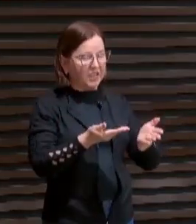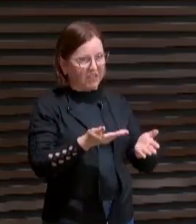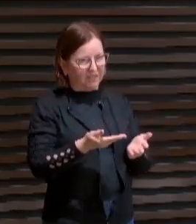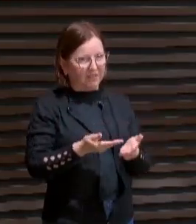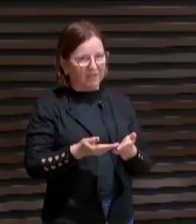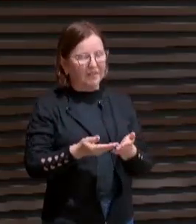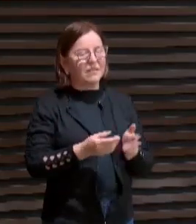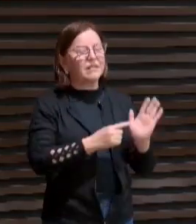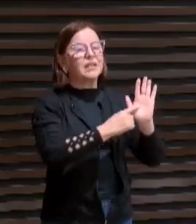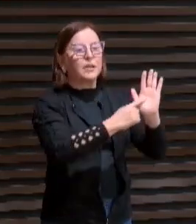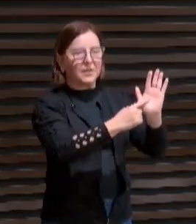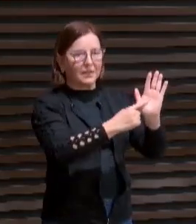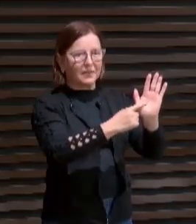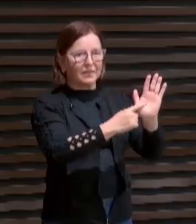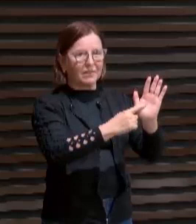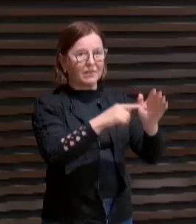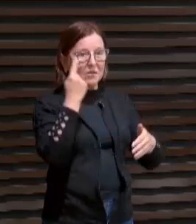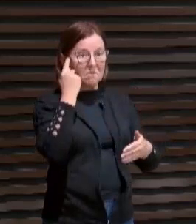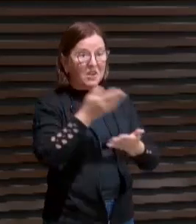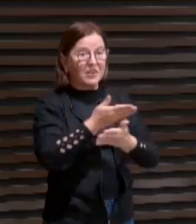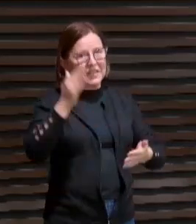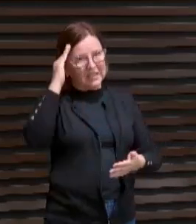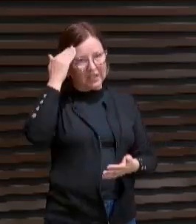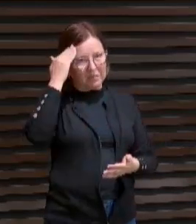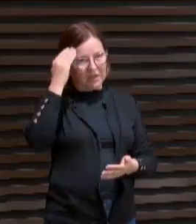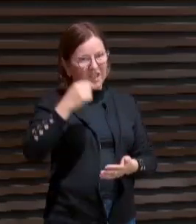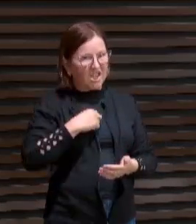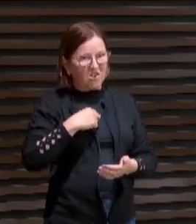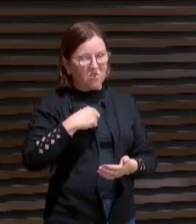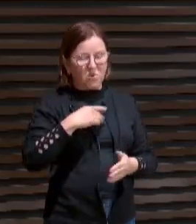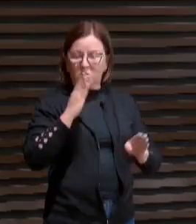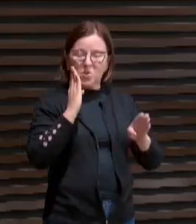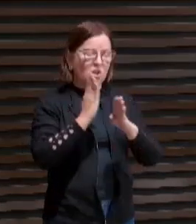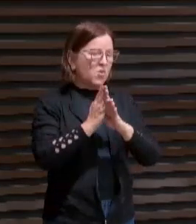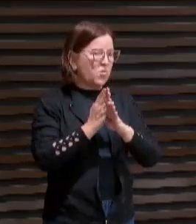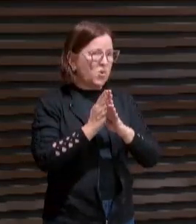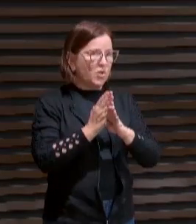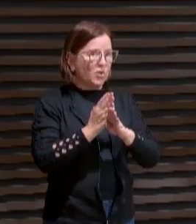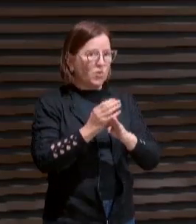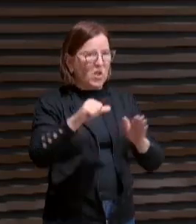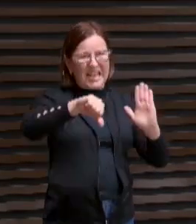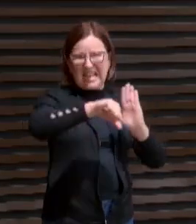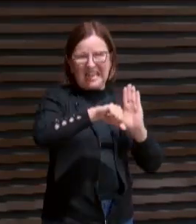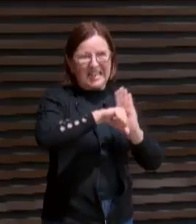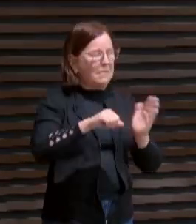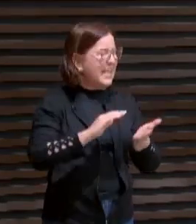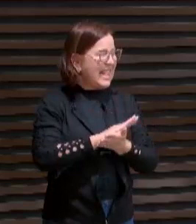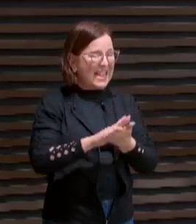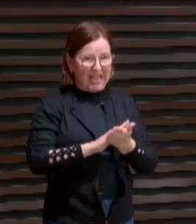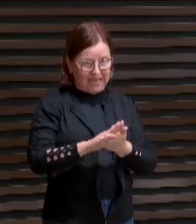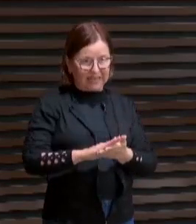vos apresento, para que saibais que eu não acho nele crime algum.